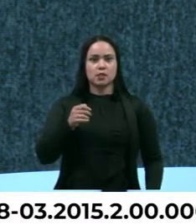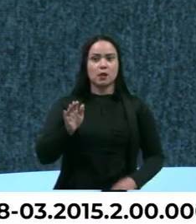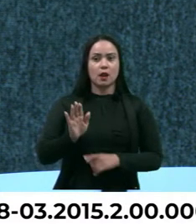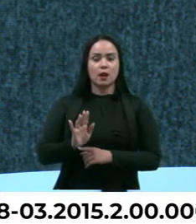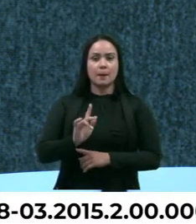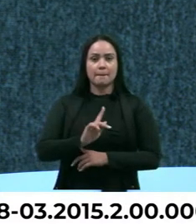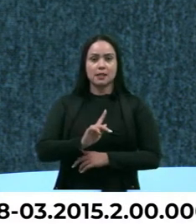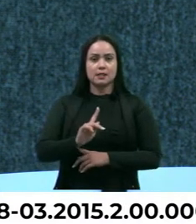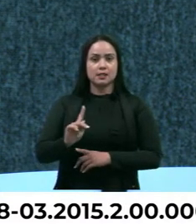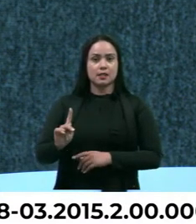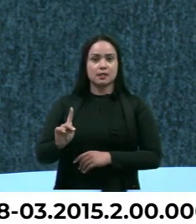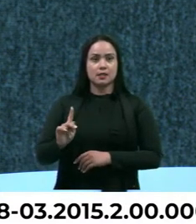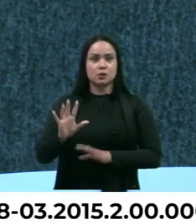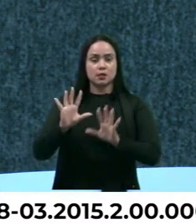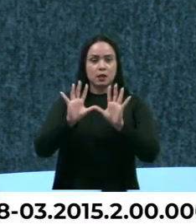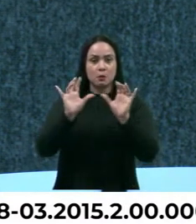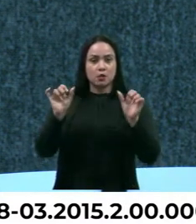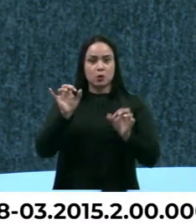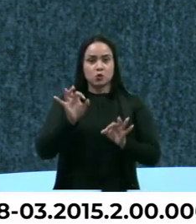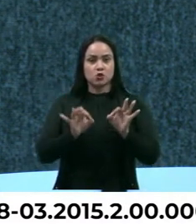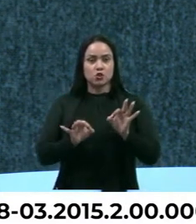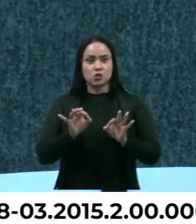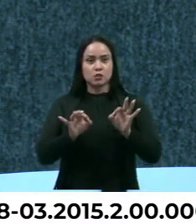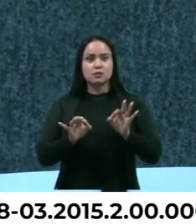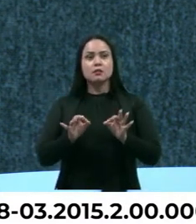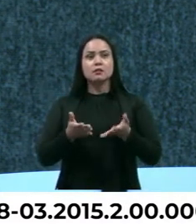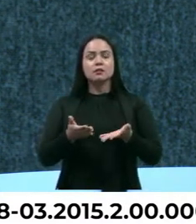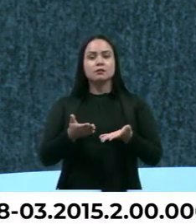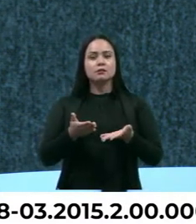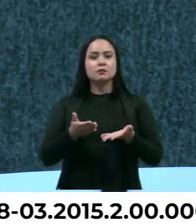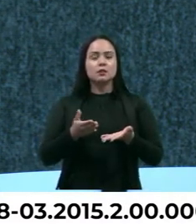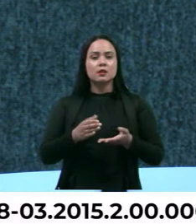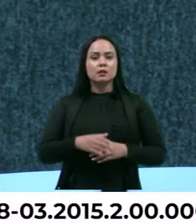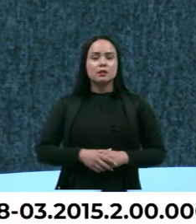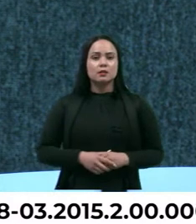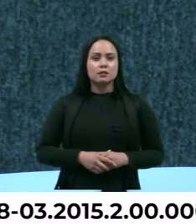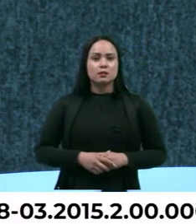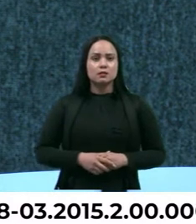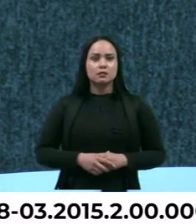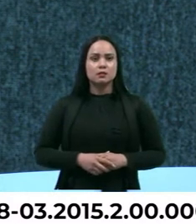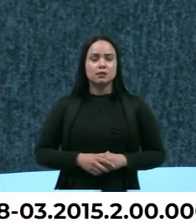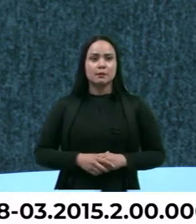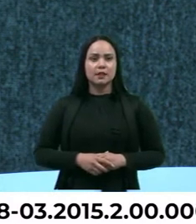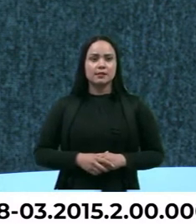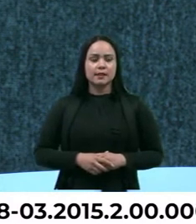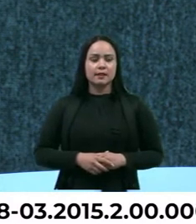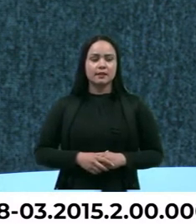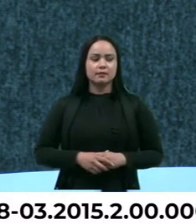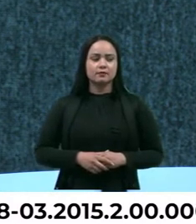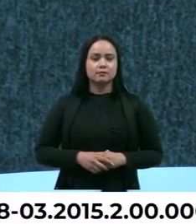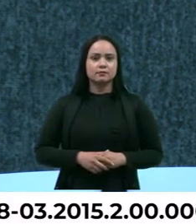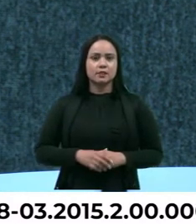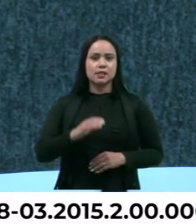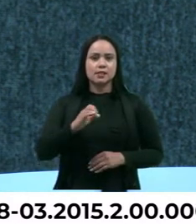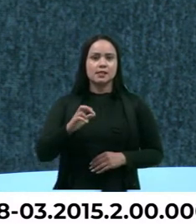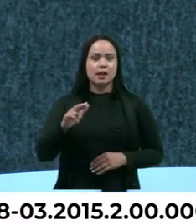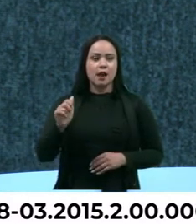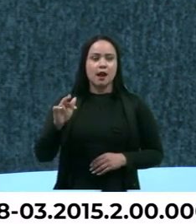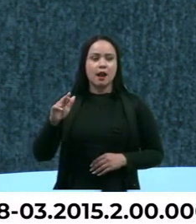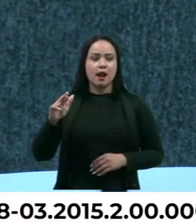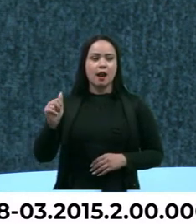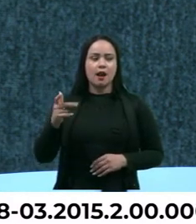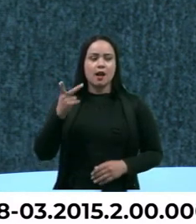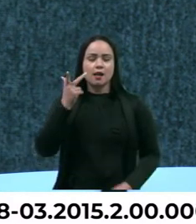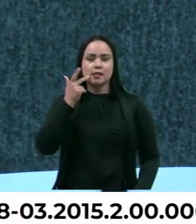da presidência do Tribunal de Justiça do Ceará. É o juiz Emílio de Medeiros Viana, é